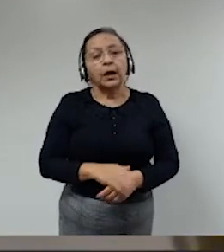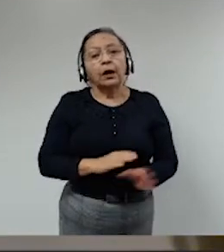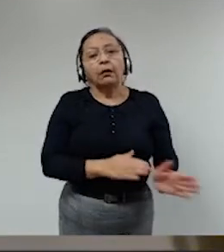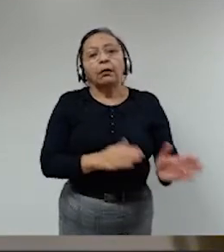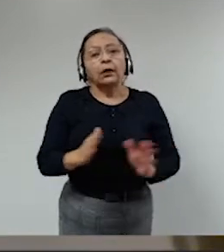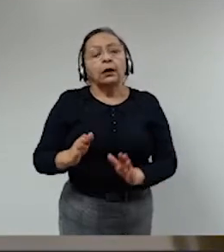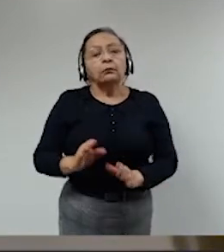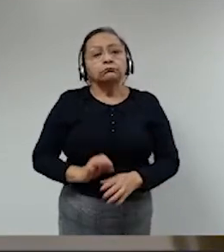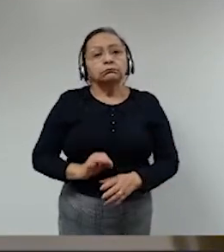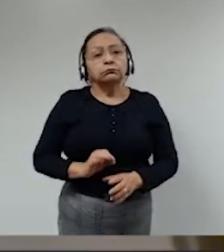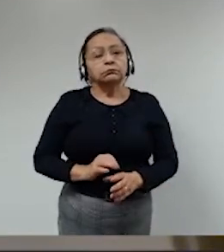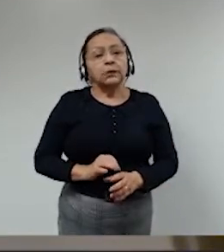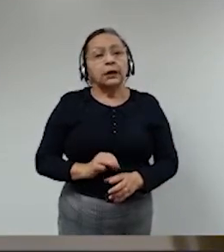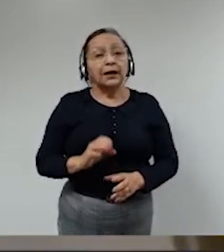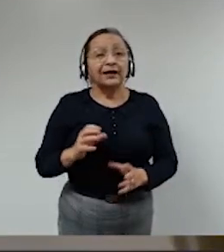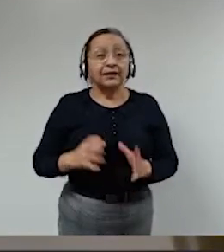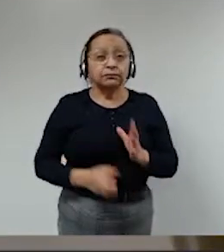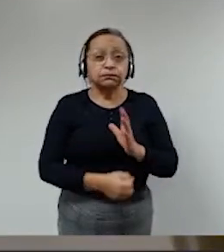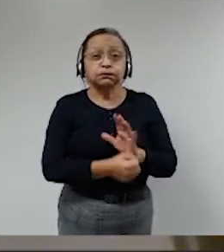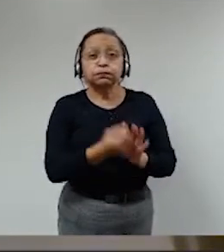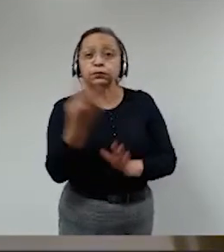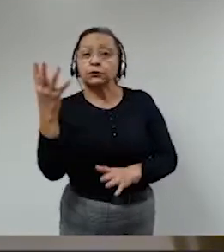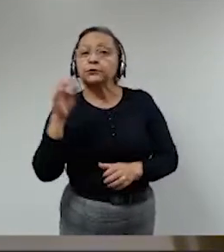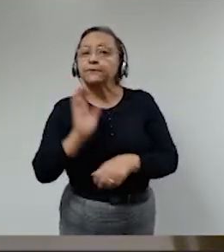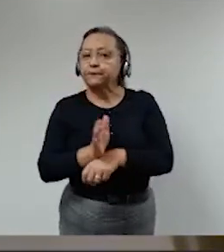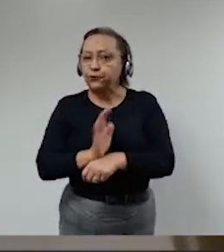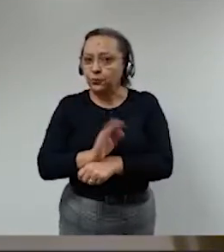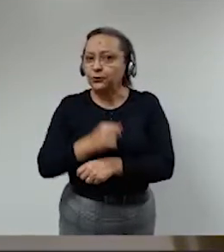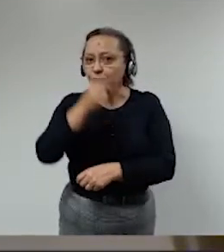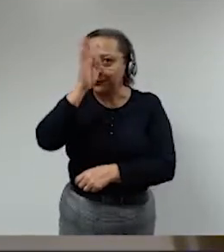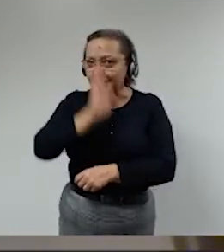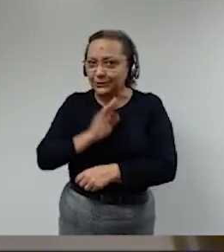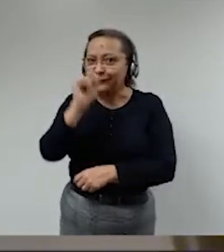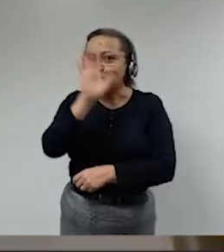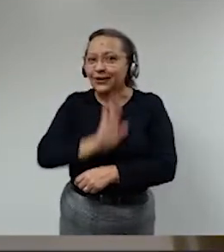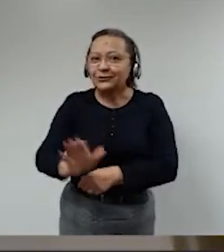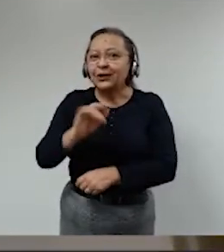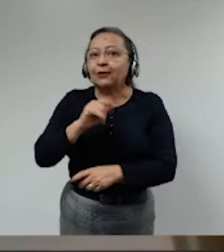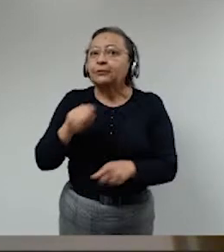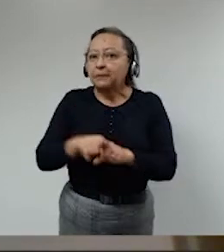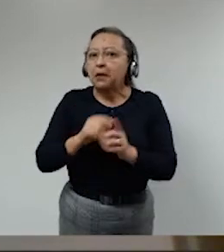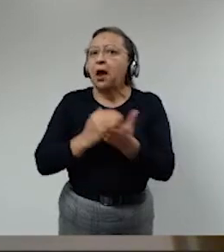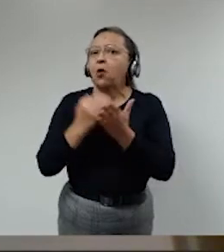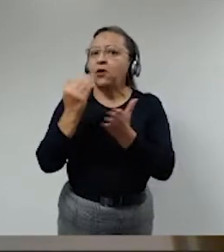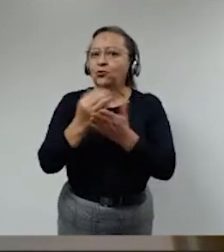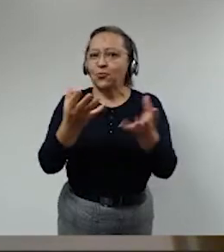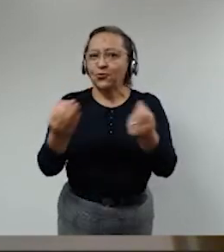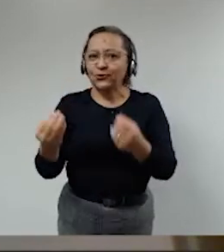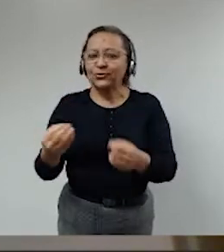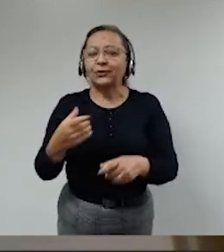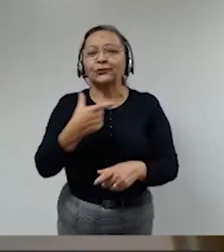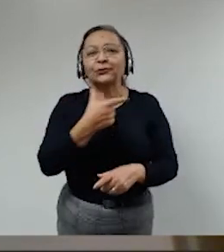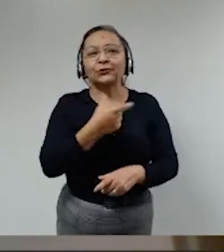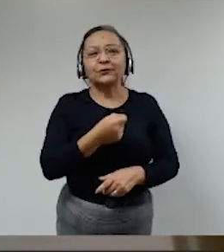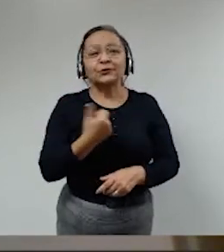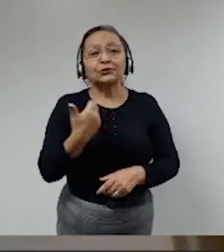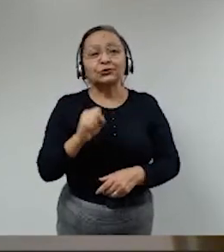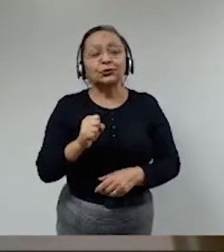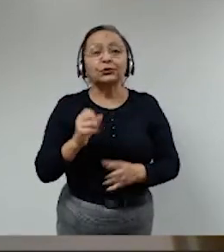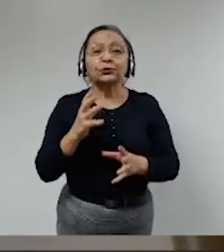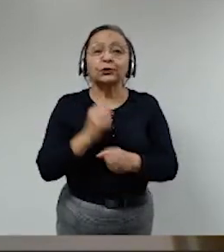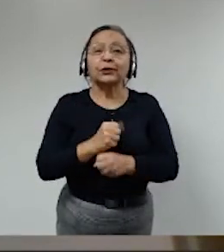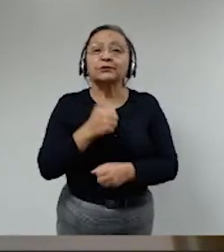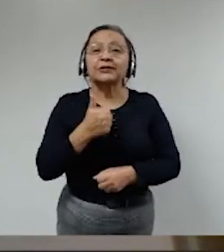A quantidade de filmes brasileiros produzidos também aumentou muito, porque praticamente não se produzia. Em 2018 foram lançados